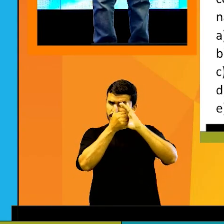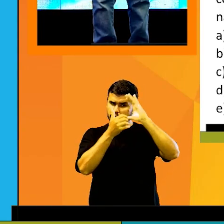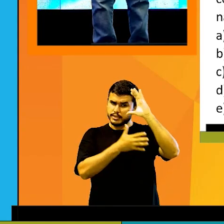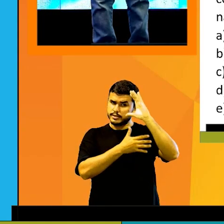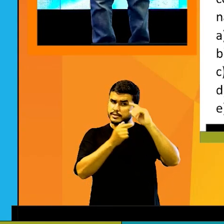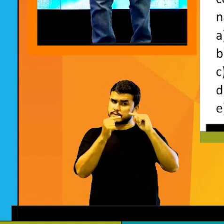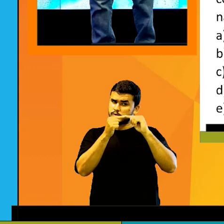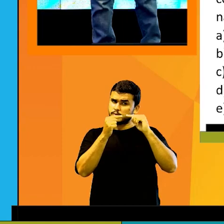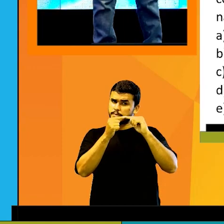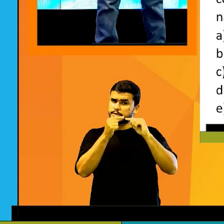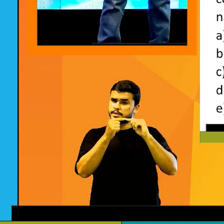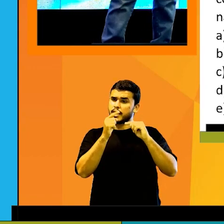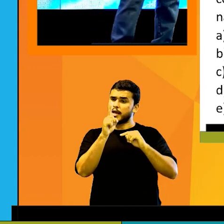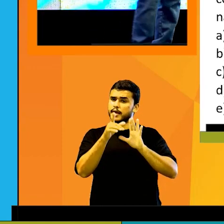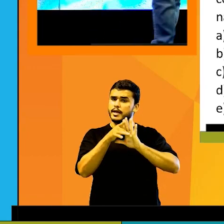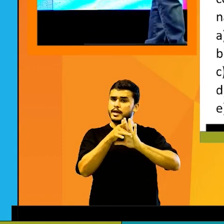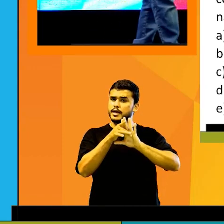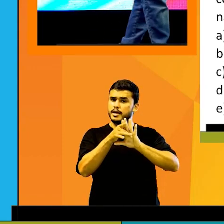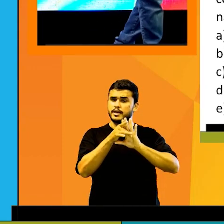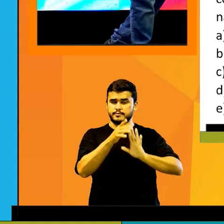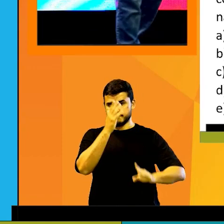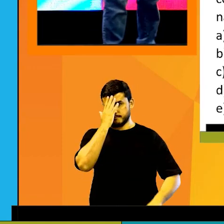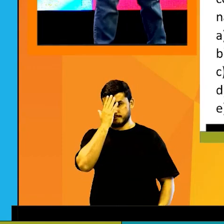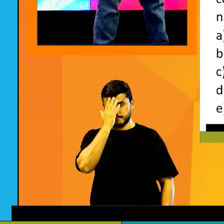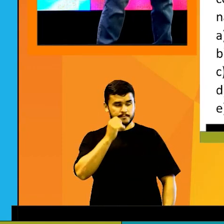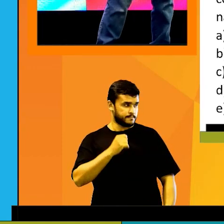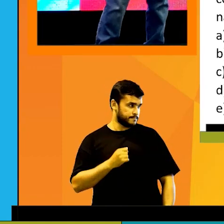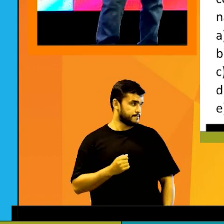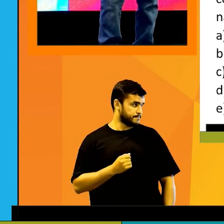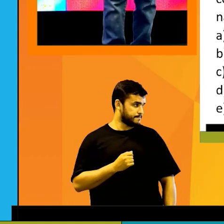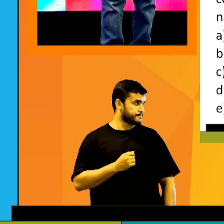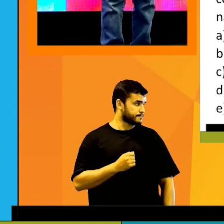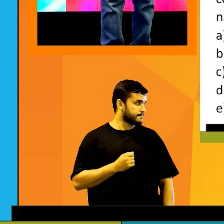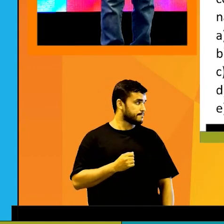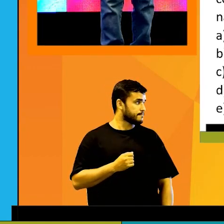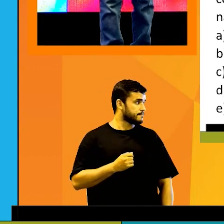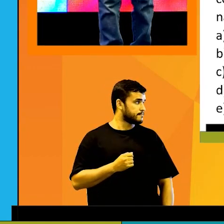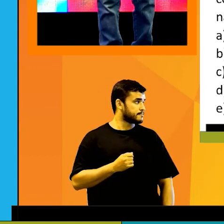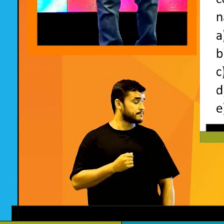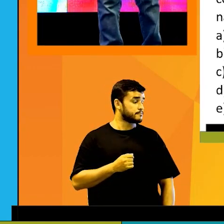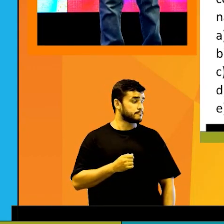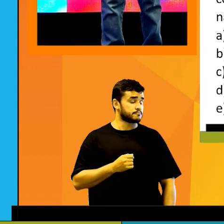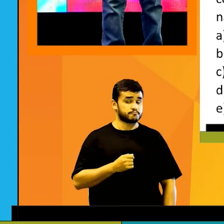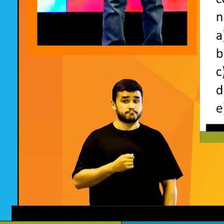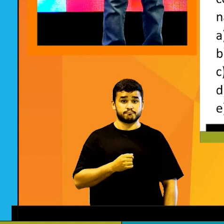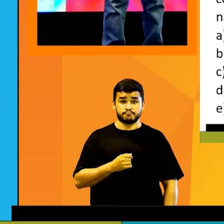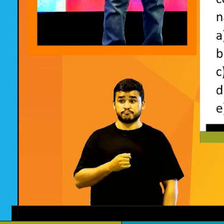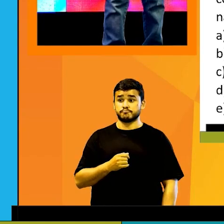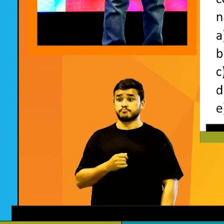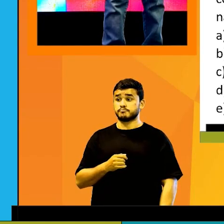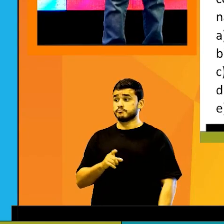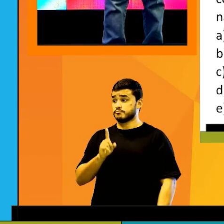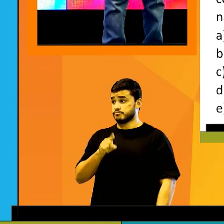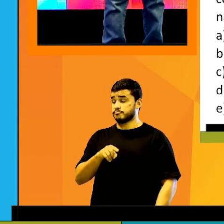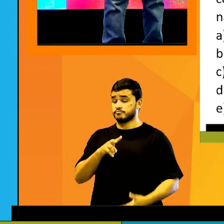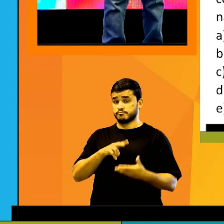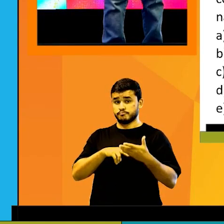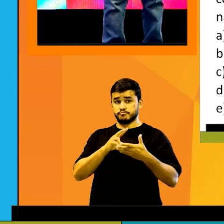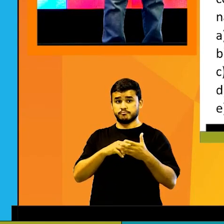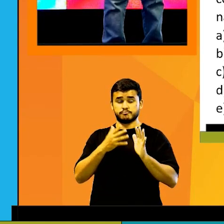pré-realistas, tá? Que já apresentavam traços pré-realistas. Então, dê uma olhadinha aí, acompanhe a leitura do